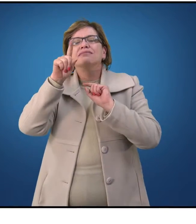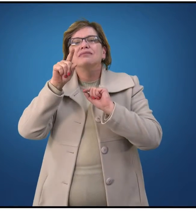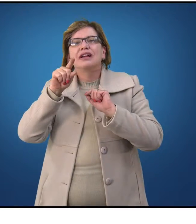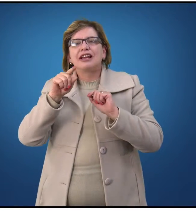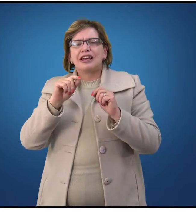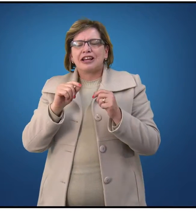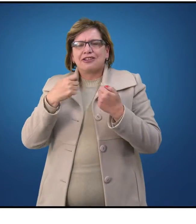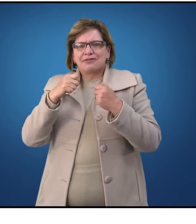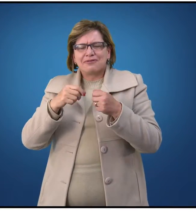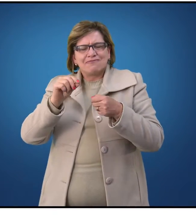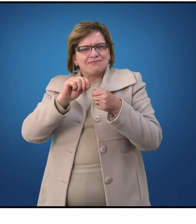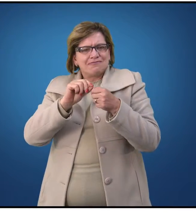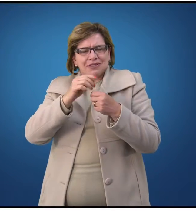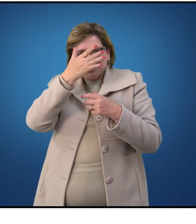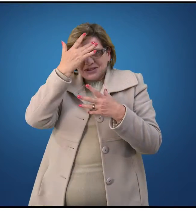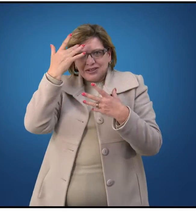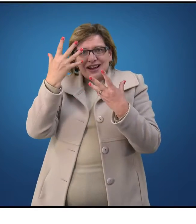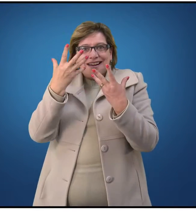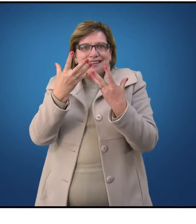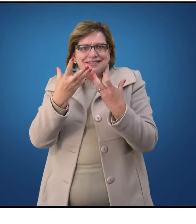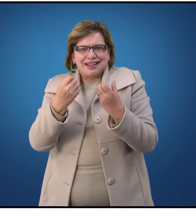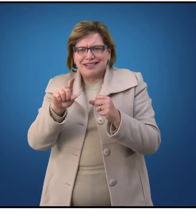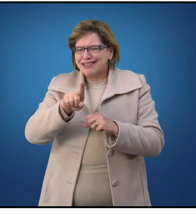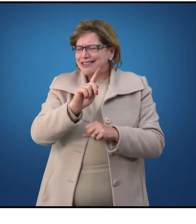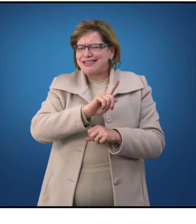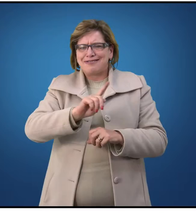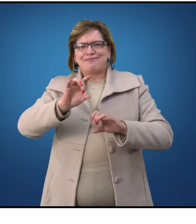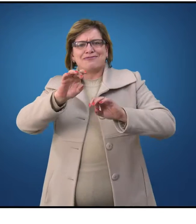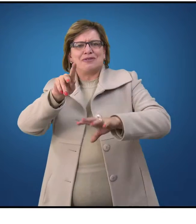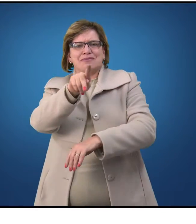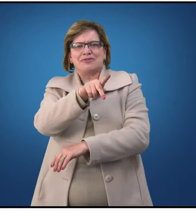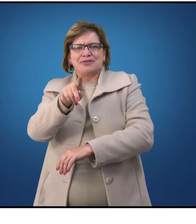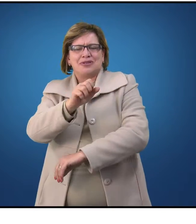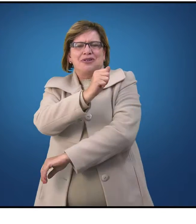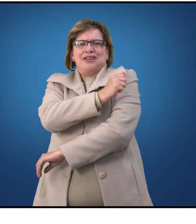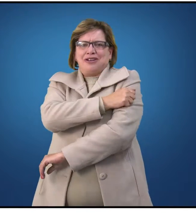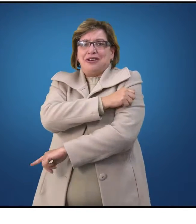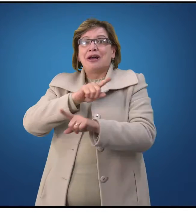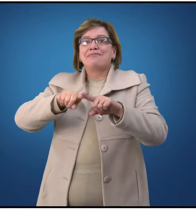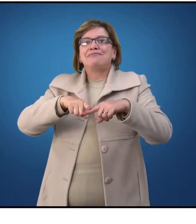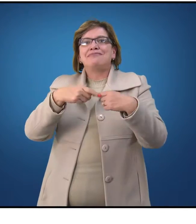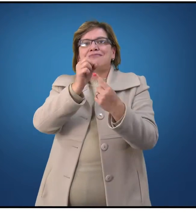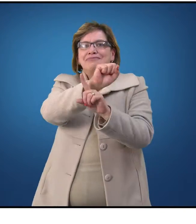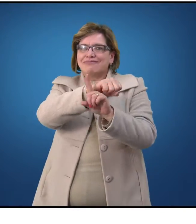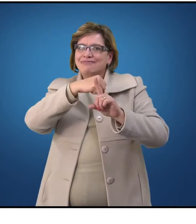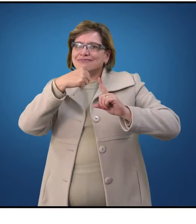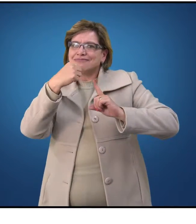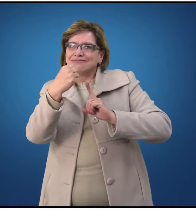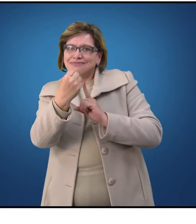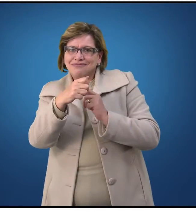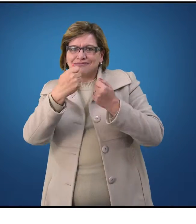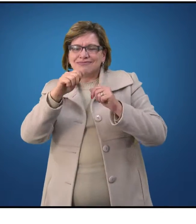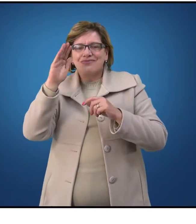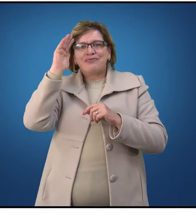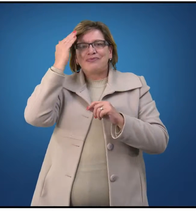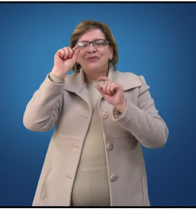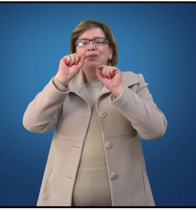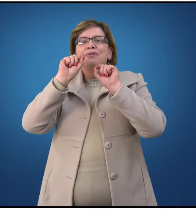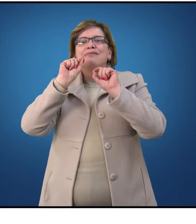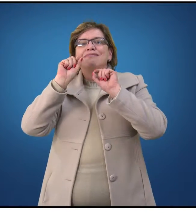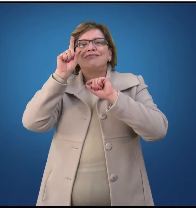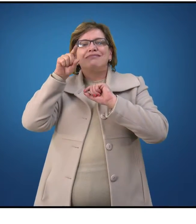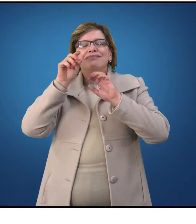pessoas aceitem, não somente quem participa, mas também a sociedade consiga compreender o que é a educação à